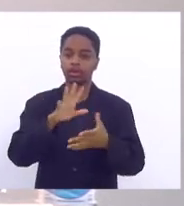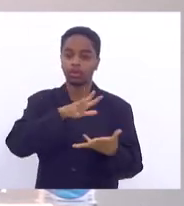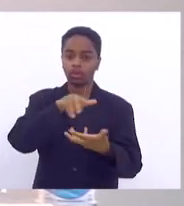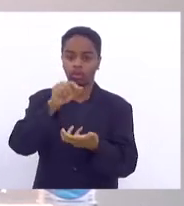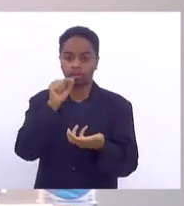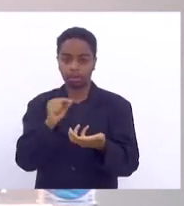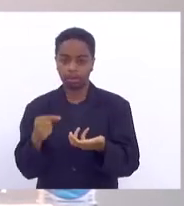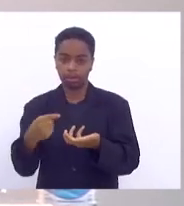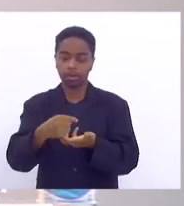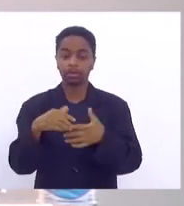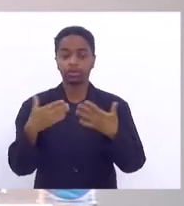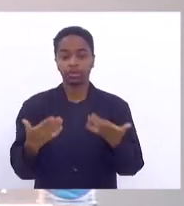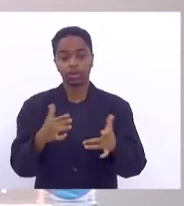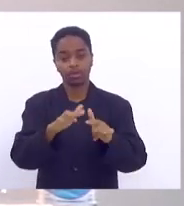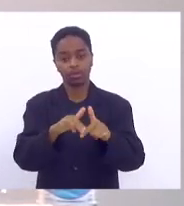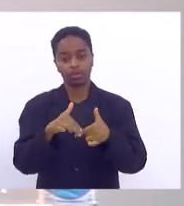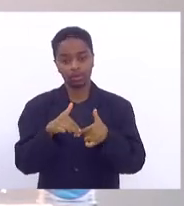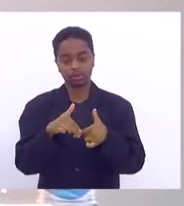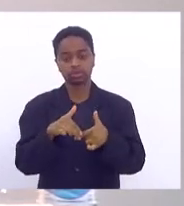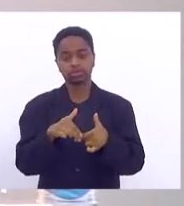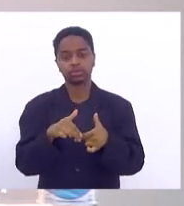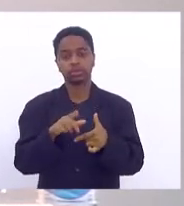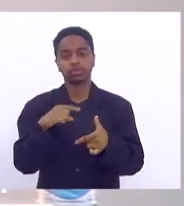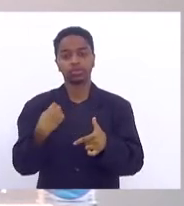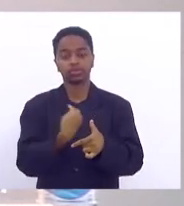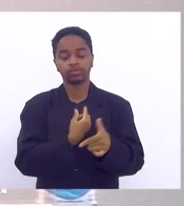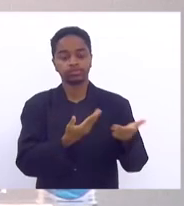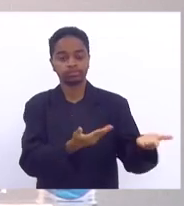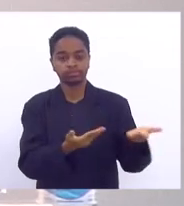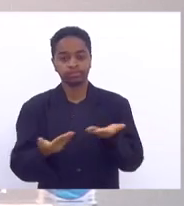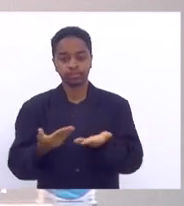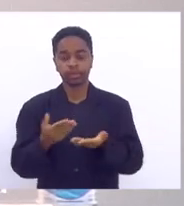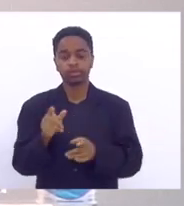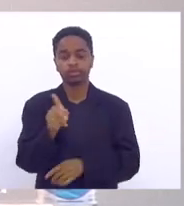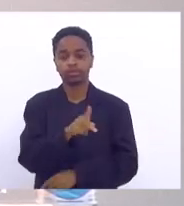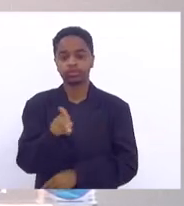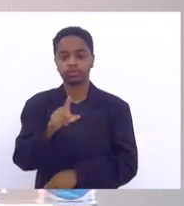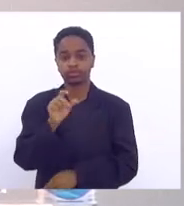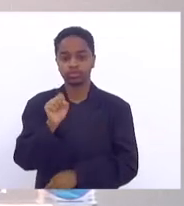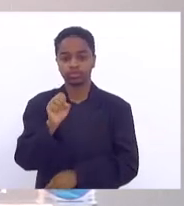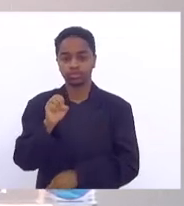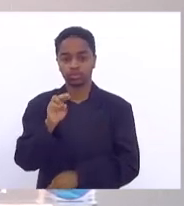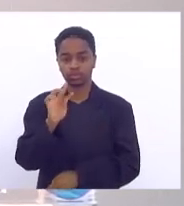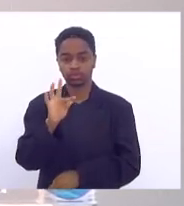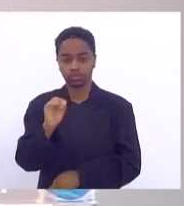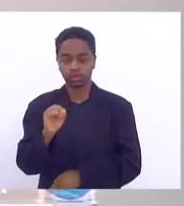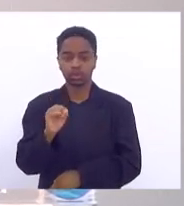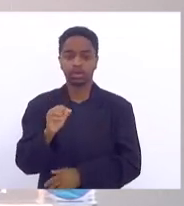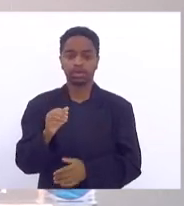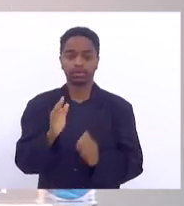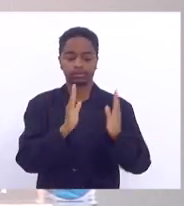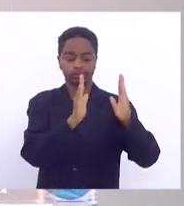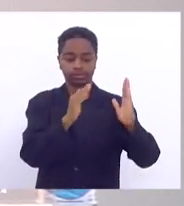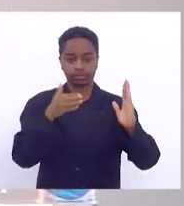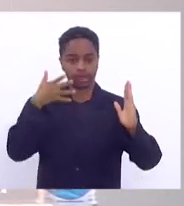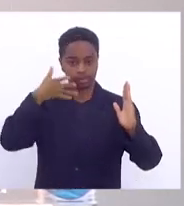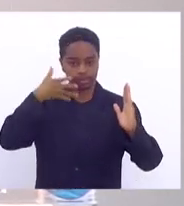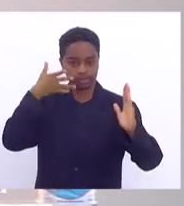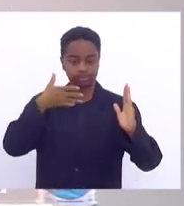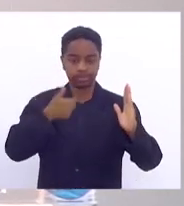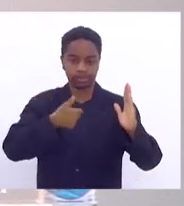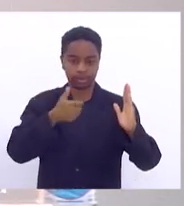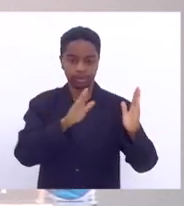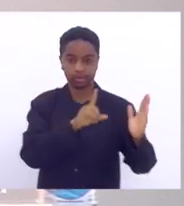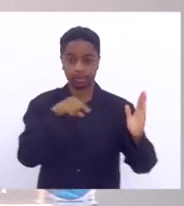esse foi o motivo principal de trazer o professor solto aqui para fazer essa primeira apresentação e logo na sequência de desse